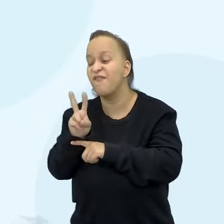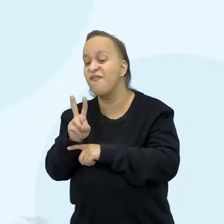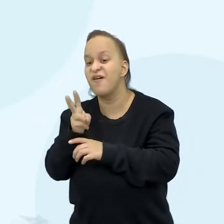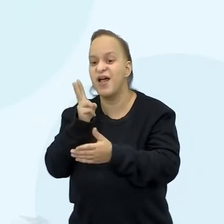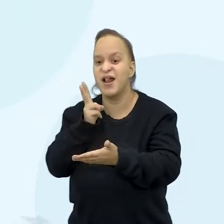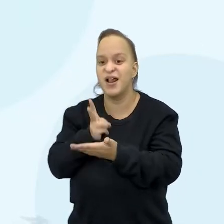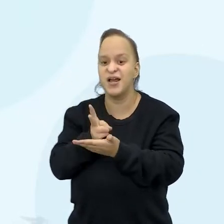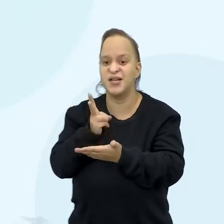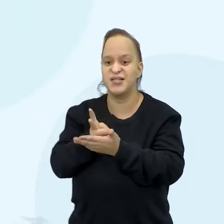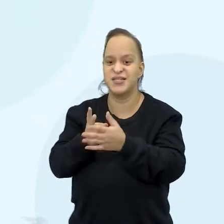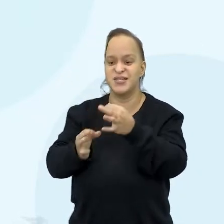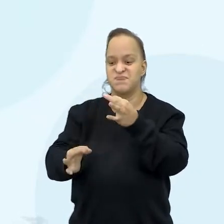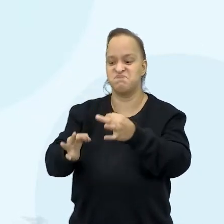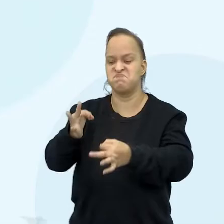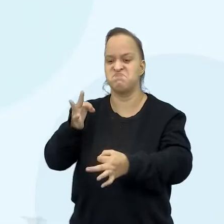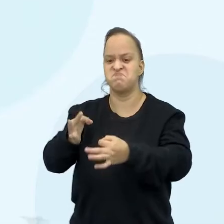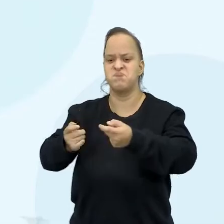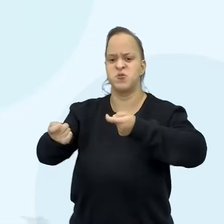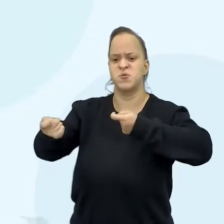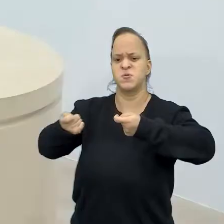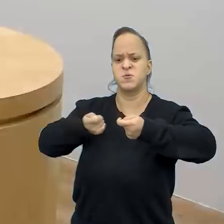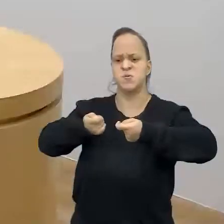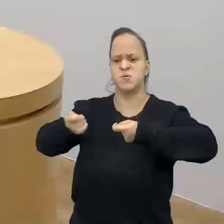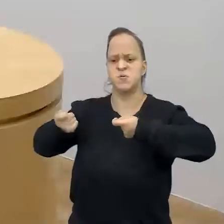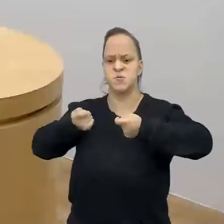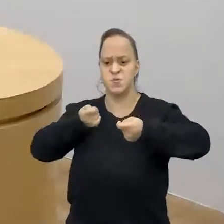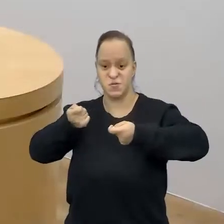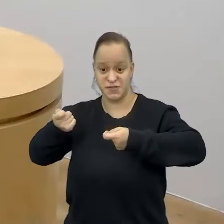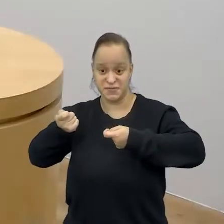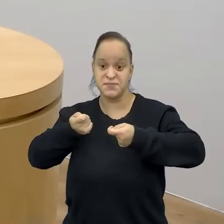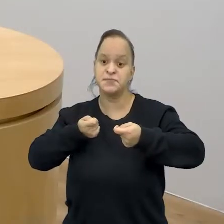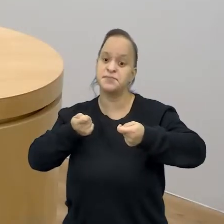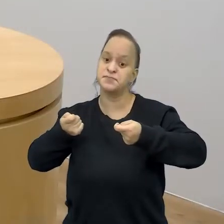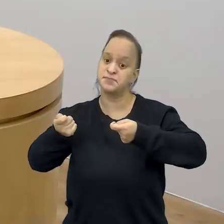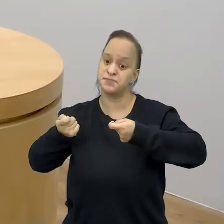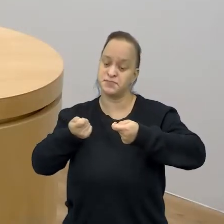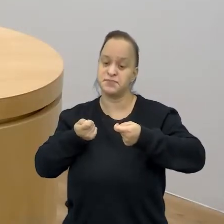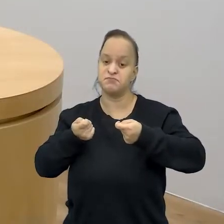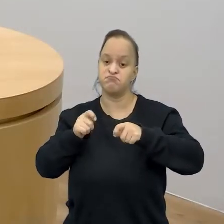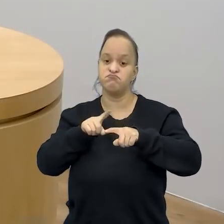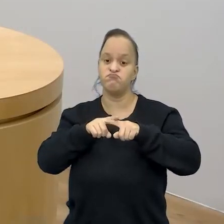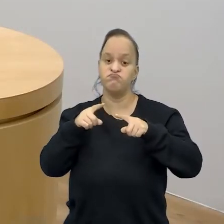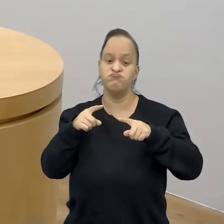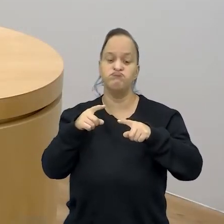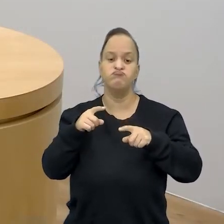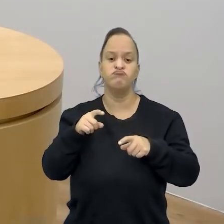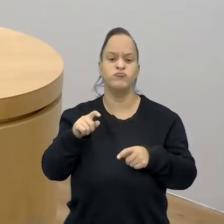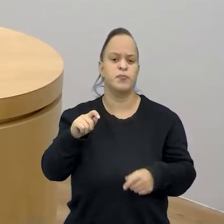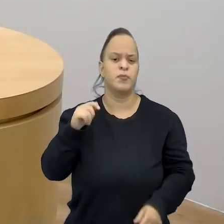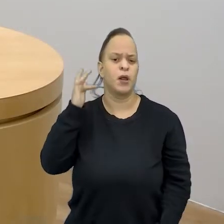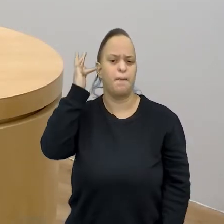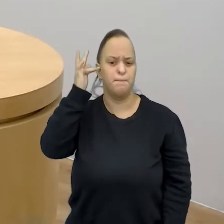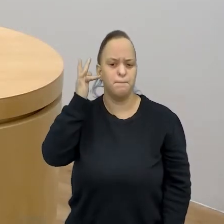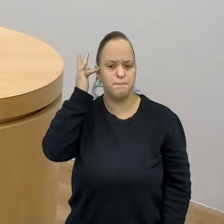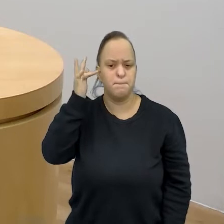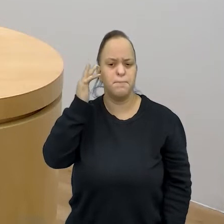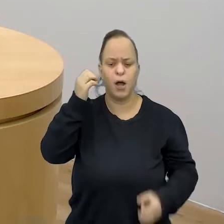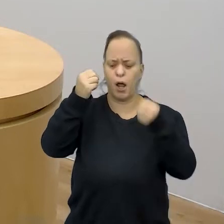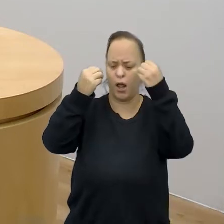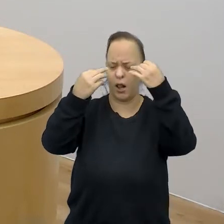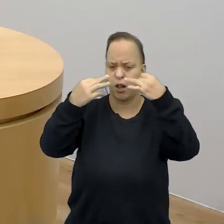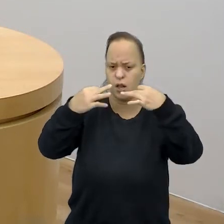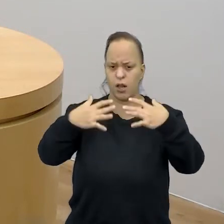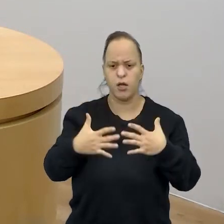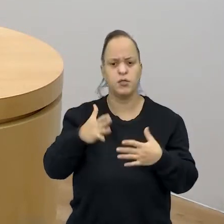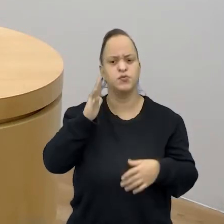e reguladora, mas que, como foi também denunciado pelo Foucault, né, já naquele momento, lá no século XX,